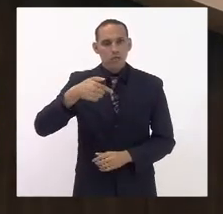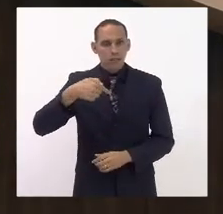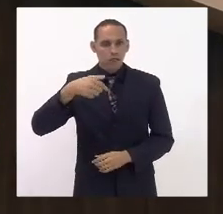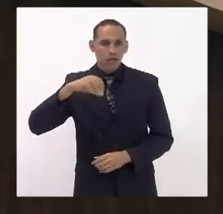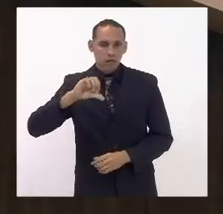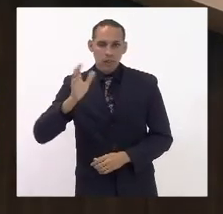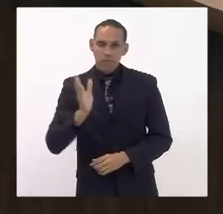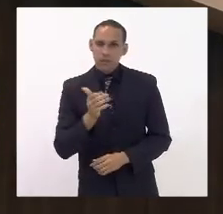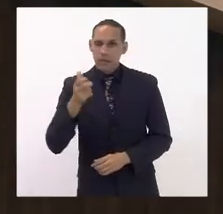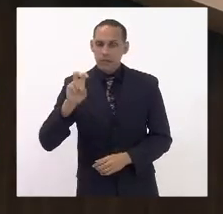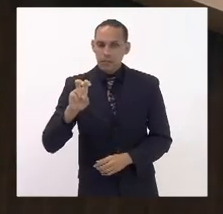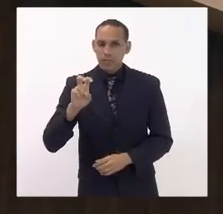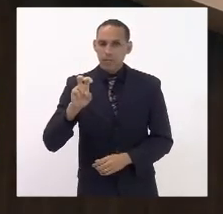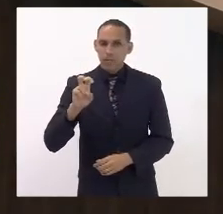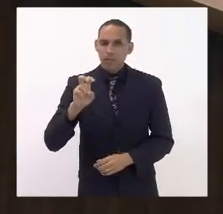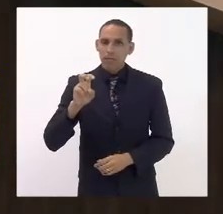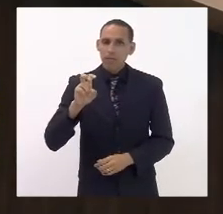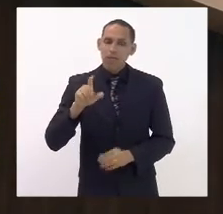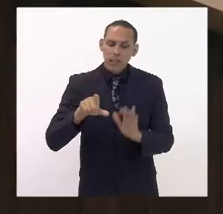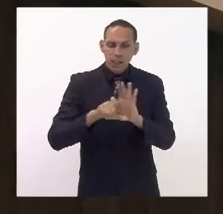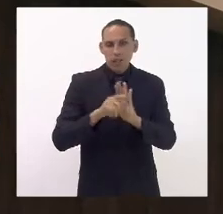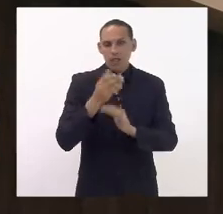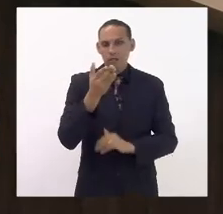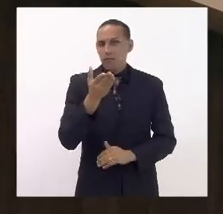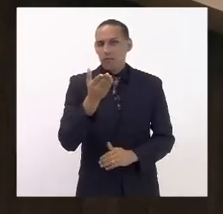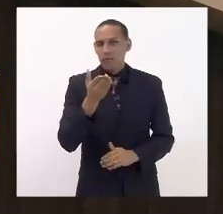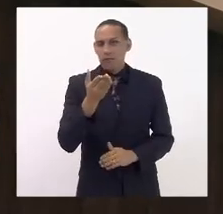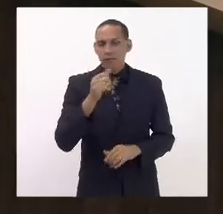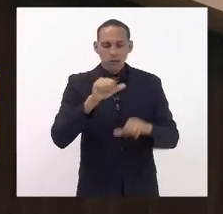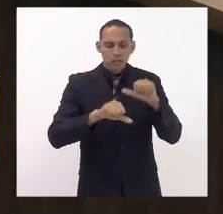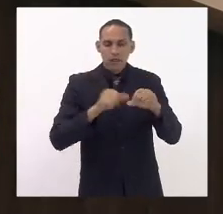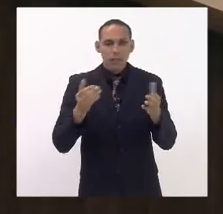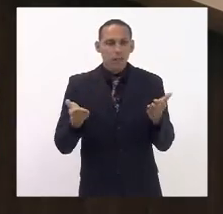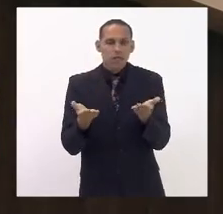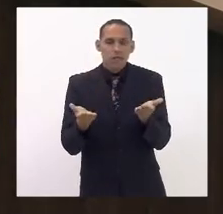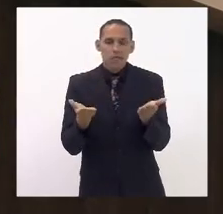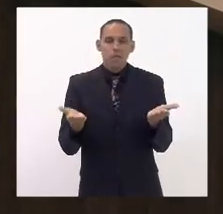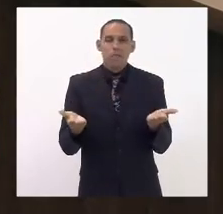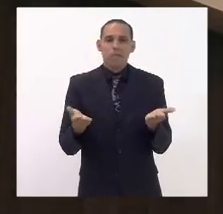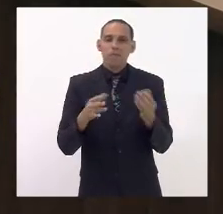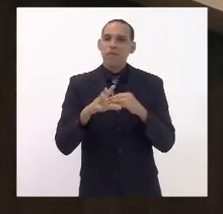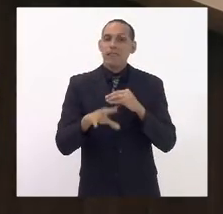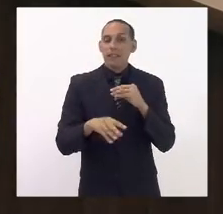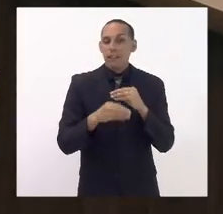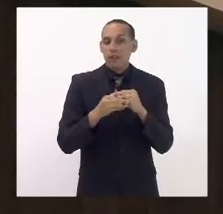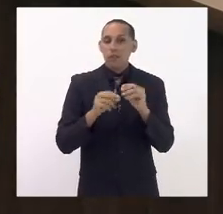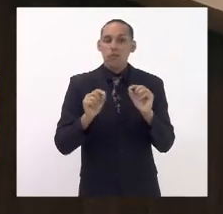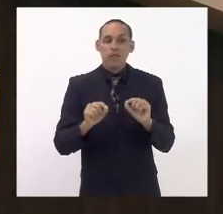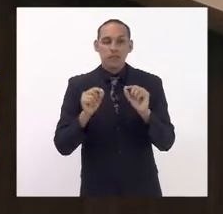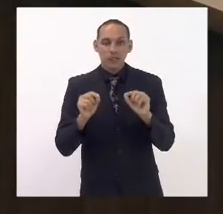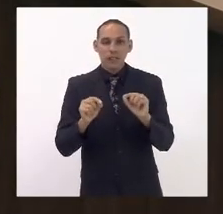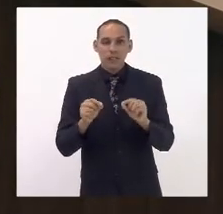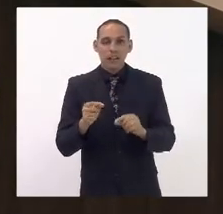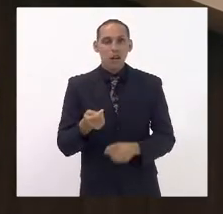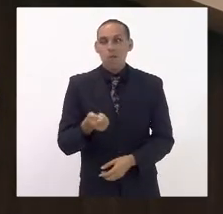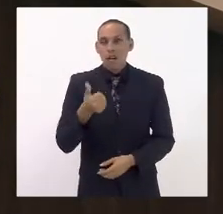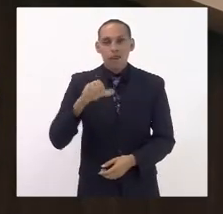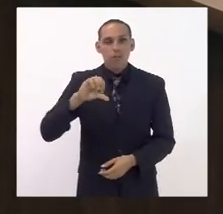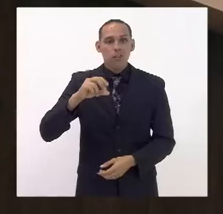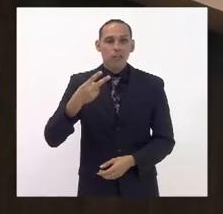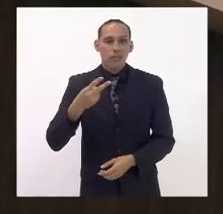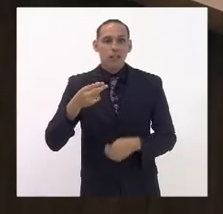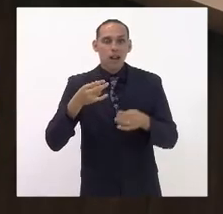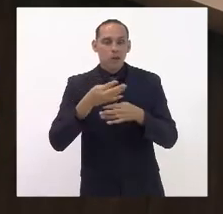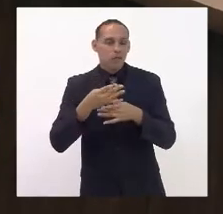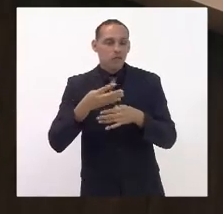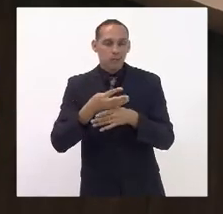15, é a lei que o senhor acabou de modificar, incluindo... Já tem quase os 92 municípios,